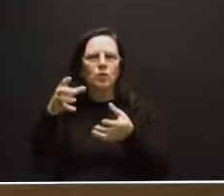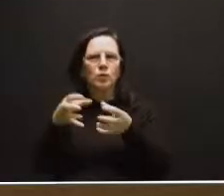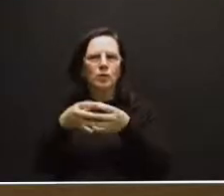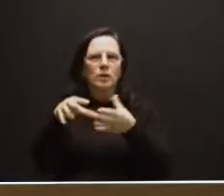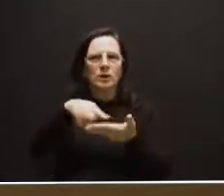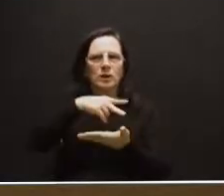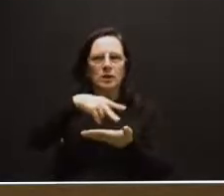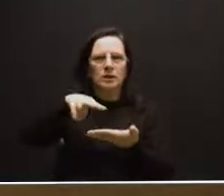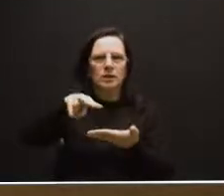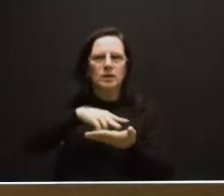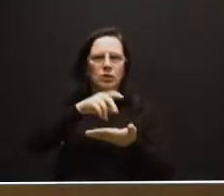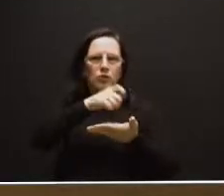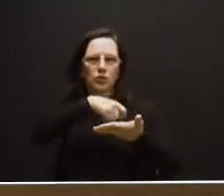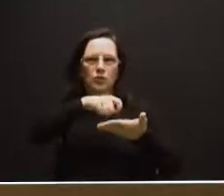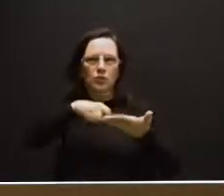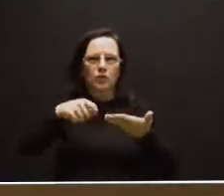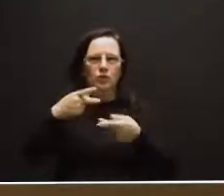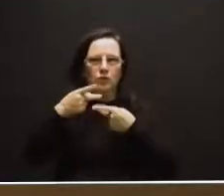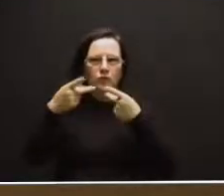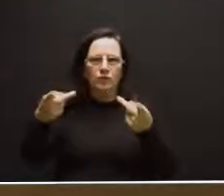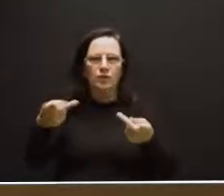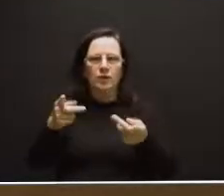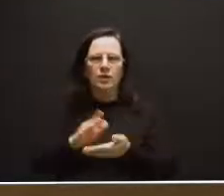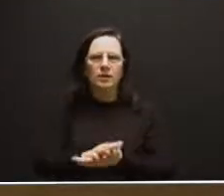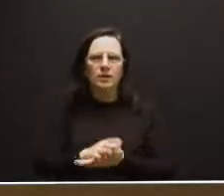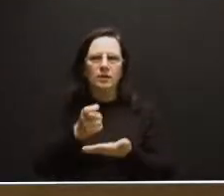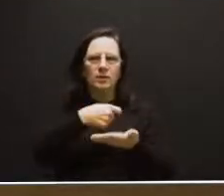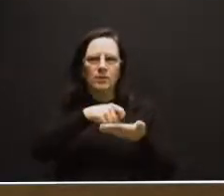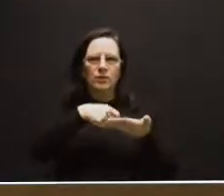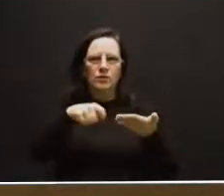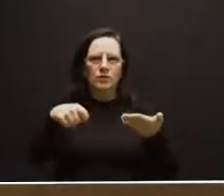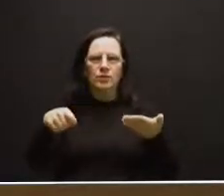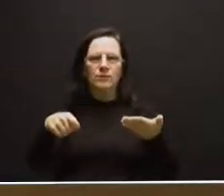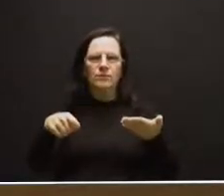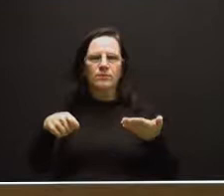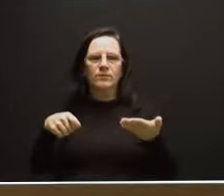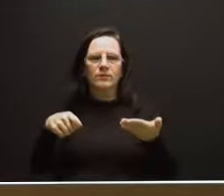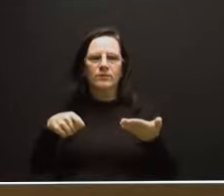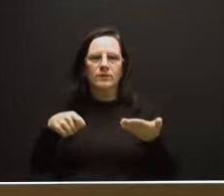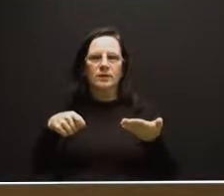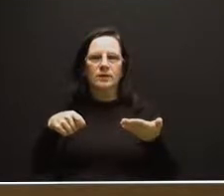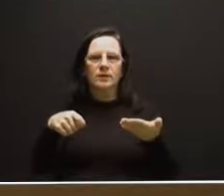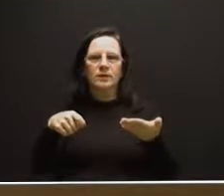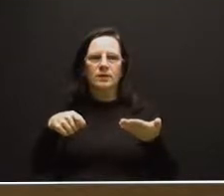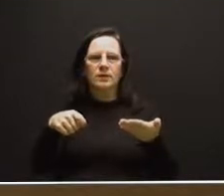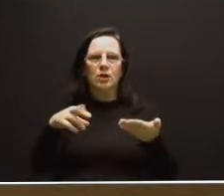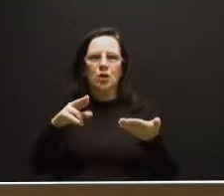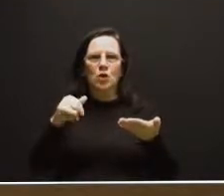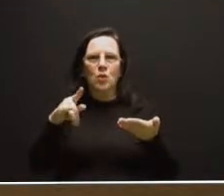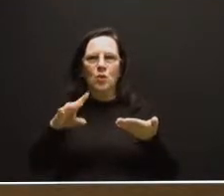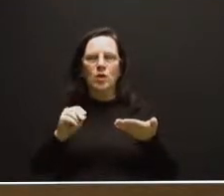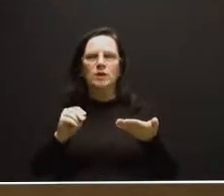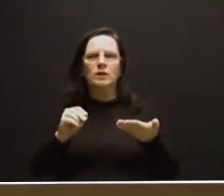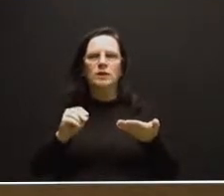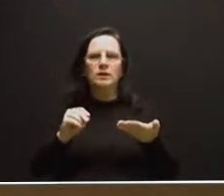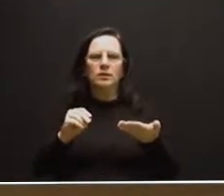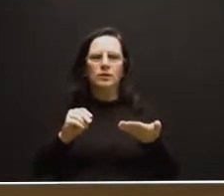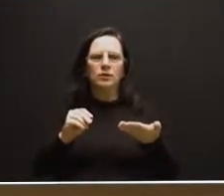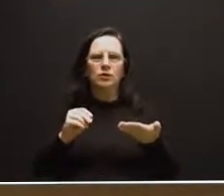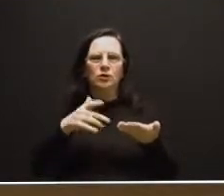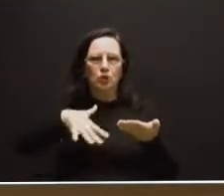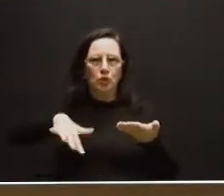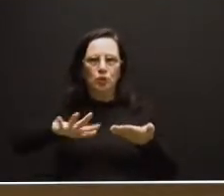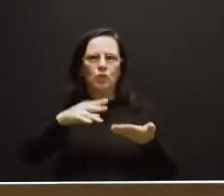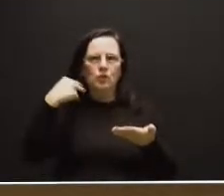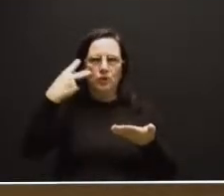cubatão em imprensa escrita e falada sala dona elena moretti cunha devidamente assinado desta data por este vereador e demais